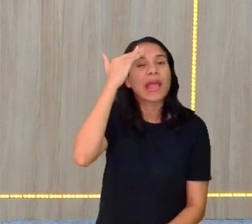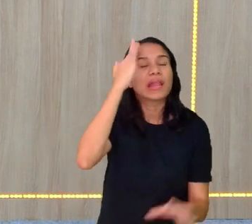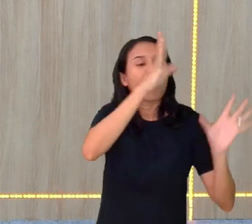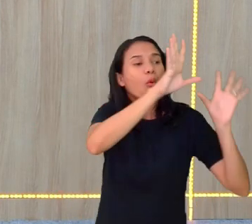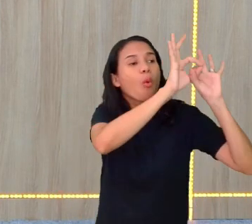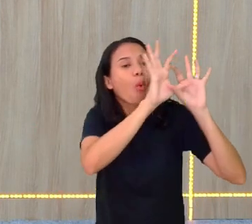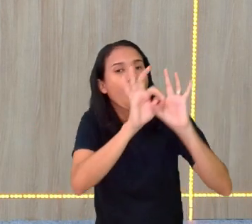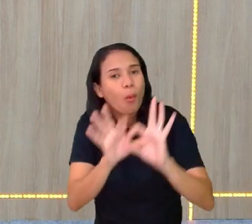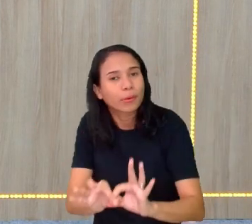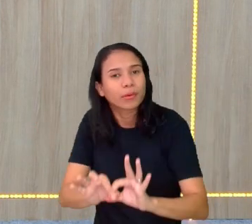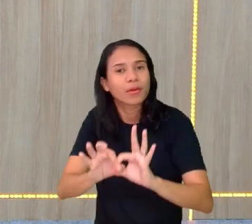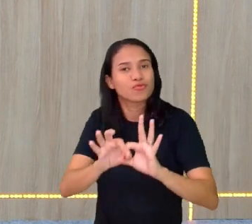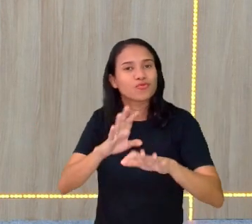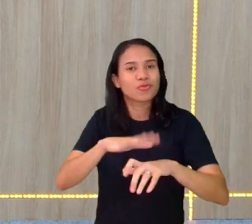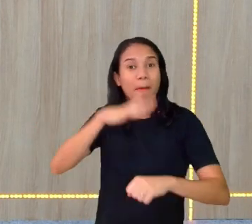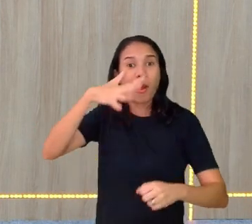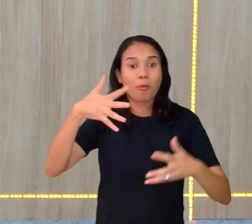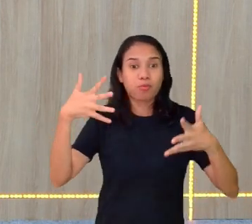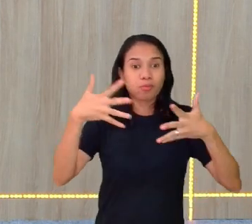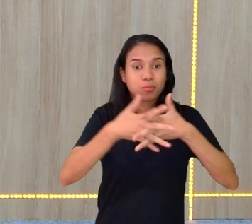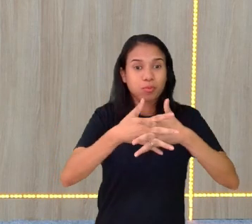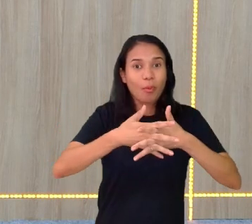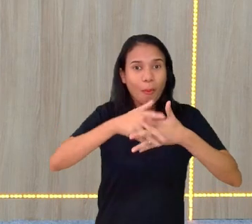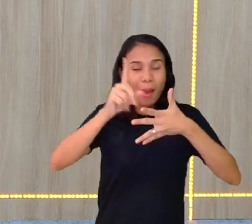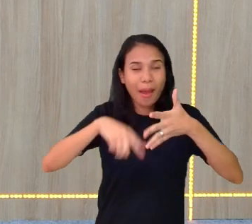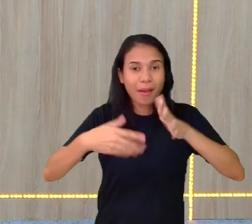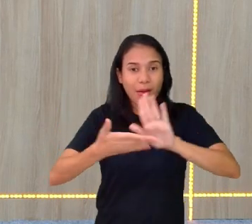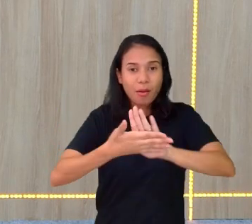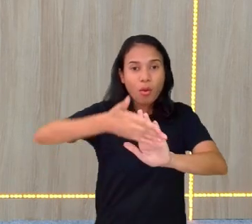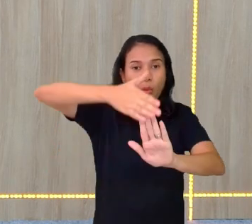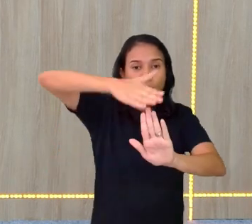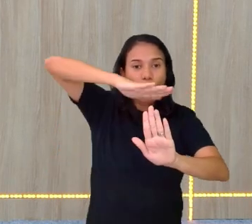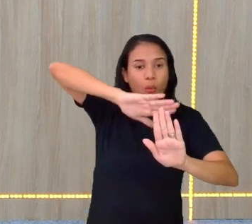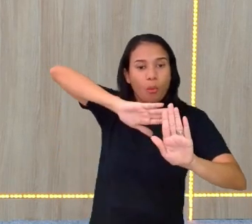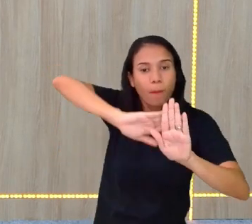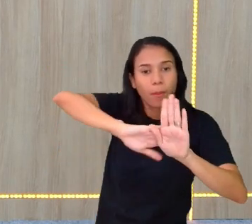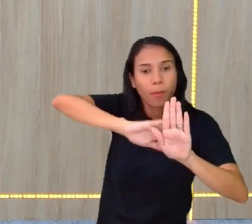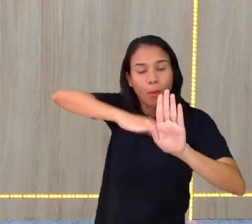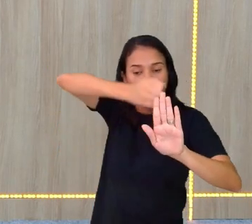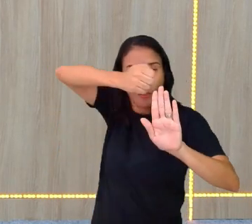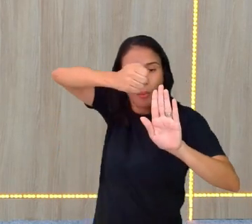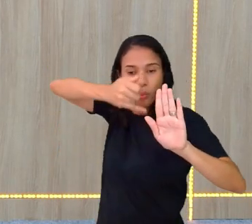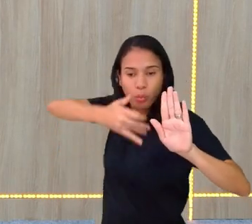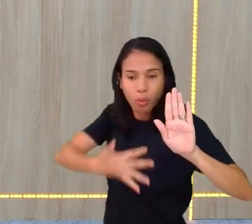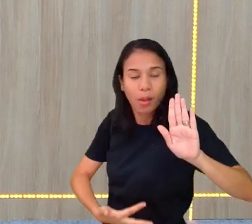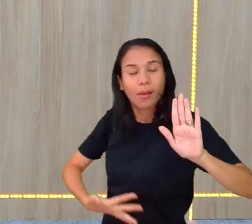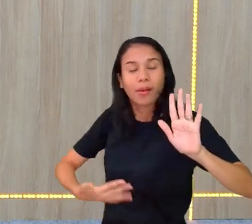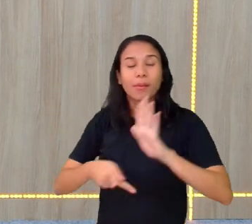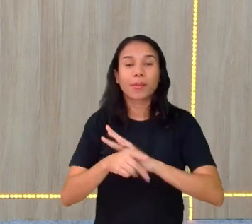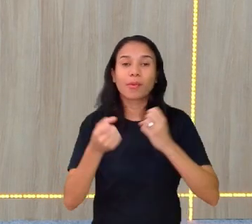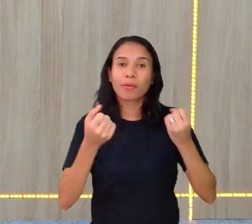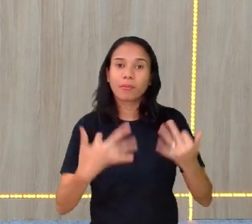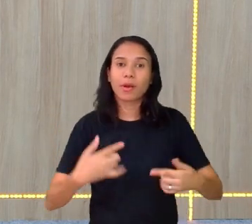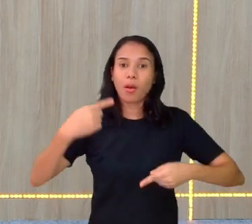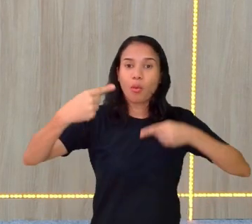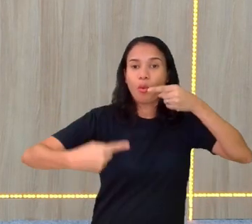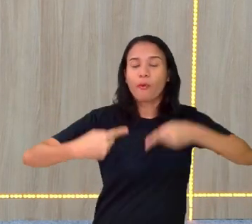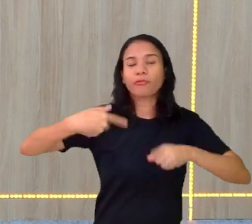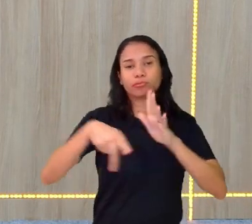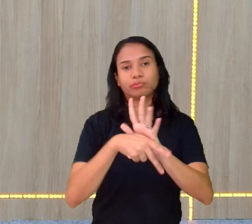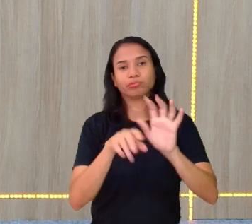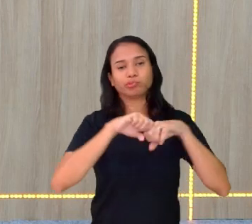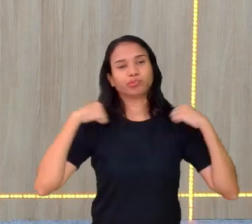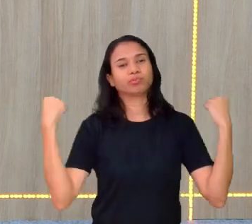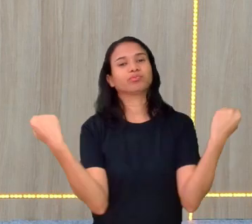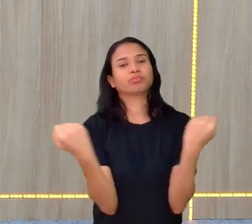muito mais complexo, né? Que entre as relações, né? Que fala dos conflitos sociais,